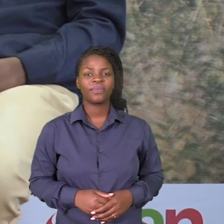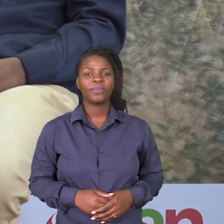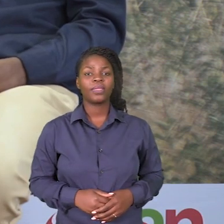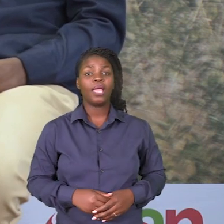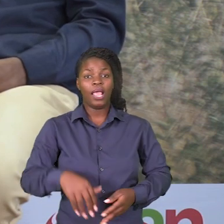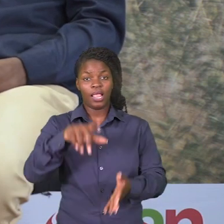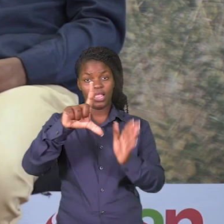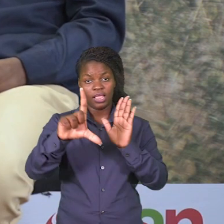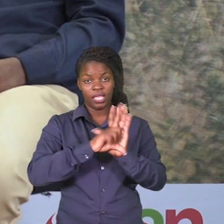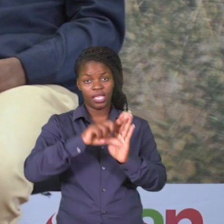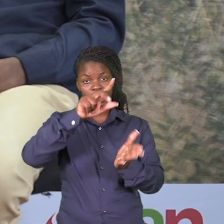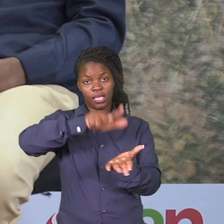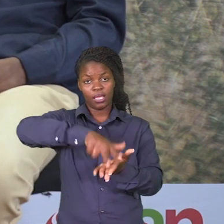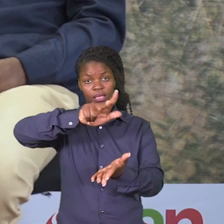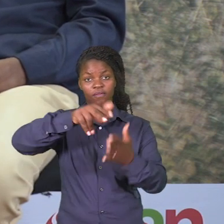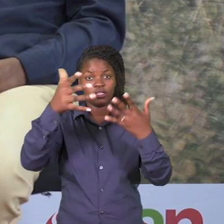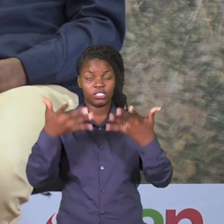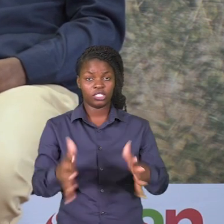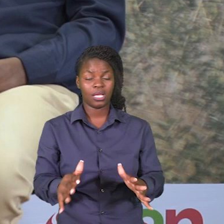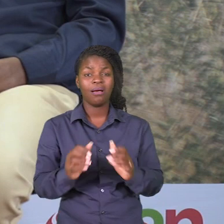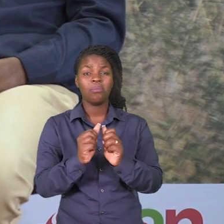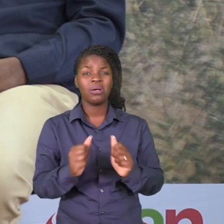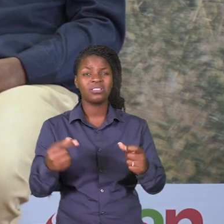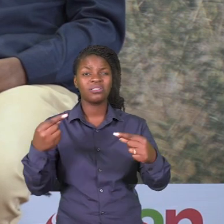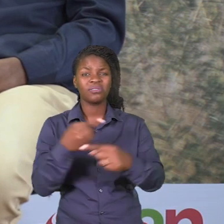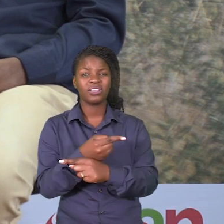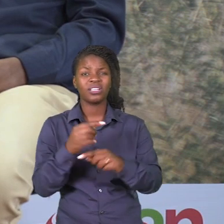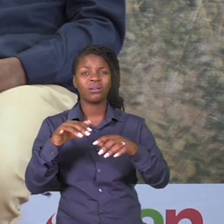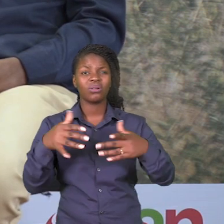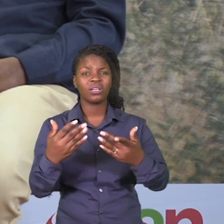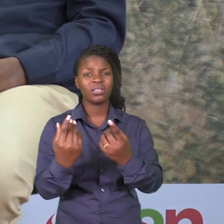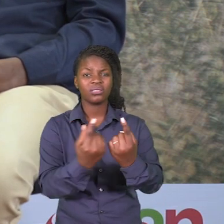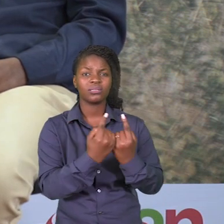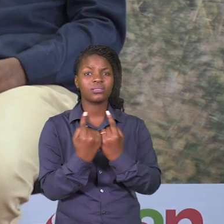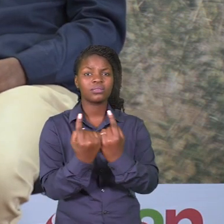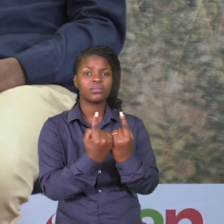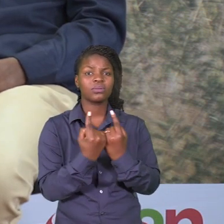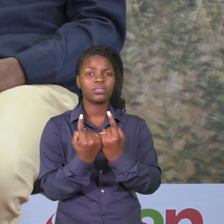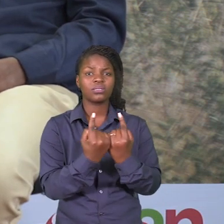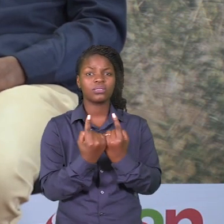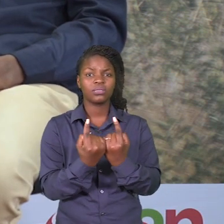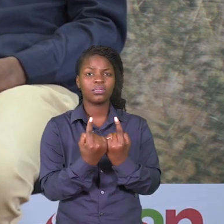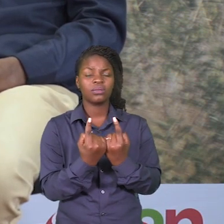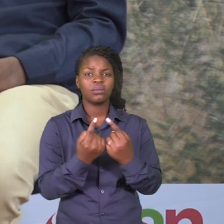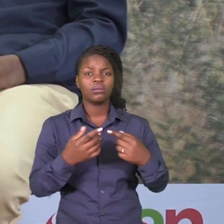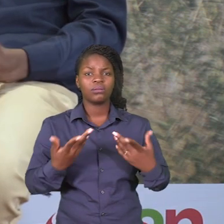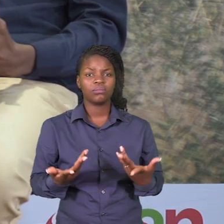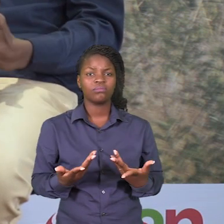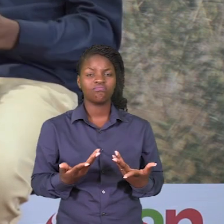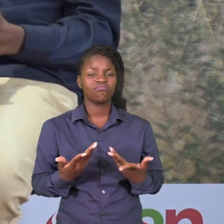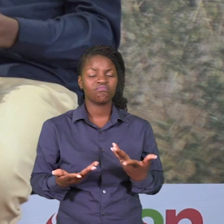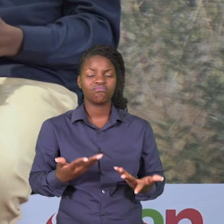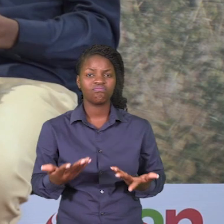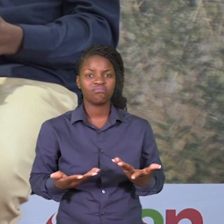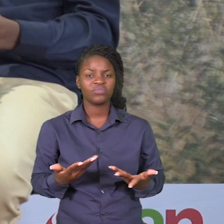aprovada para o gozo total da sua PL de Moçambique Ah o que está a falhar é a questão